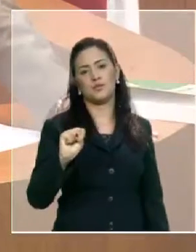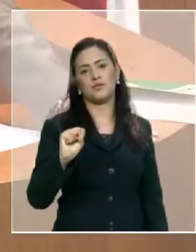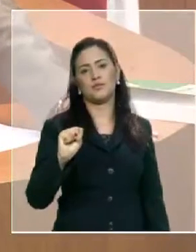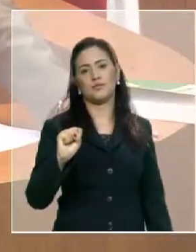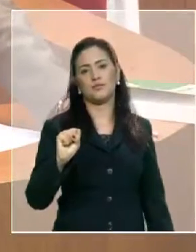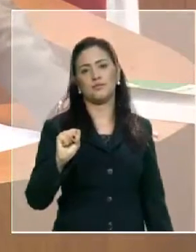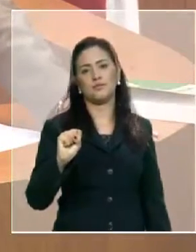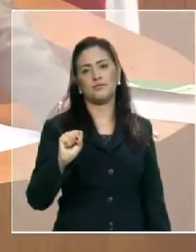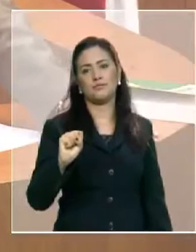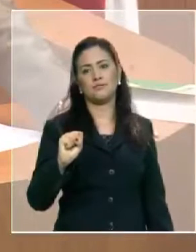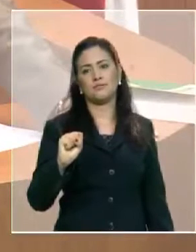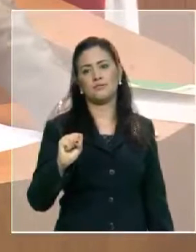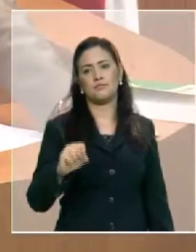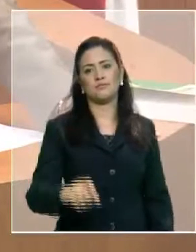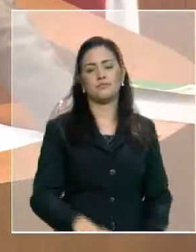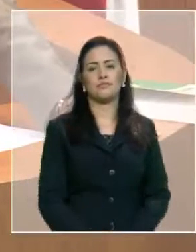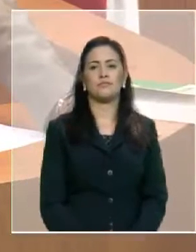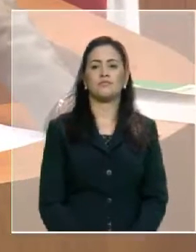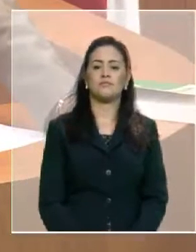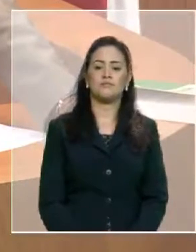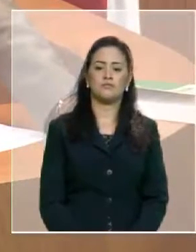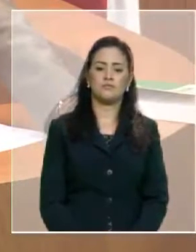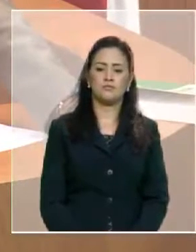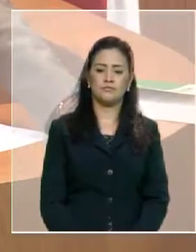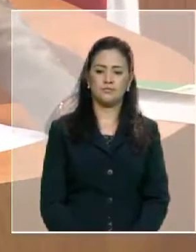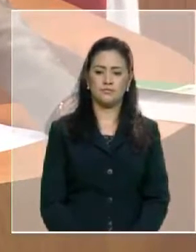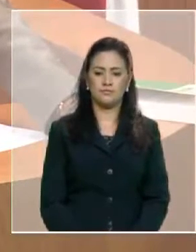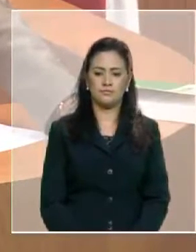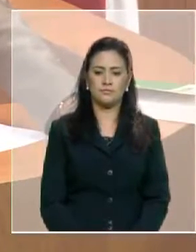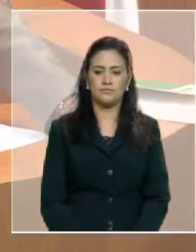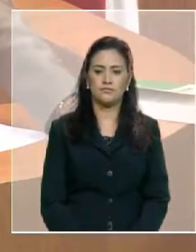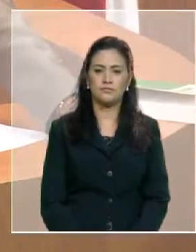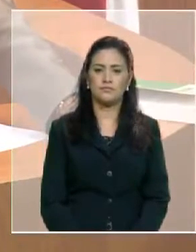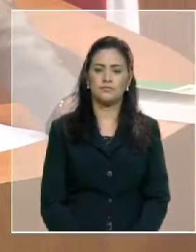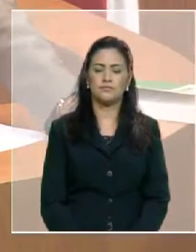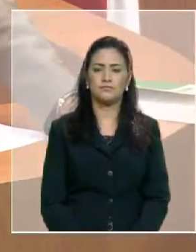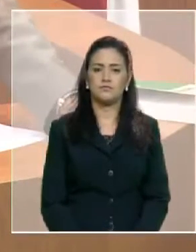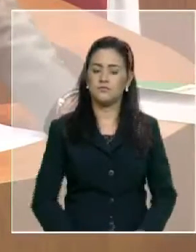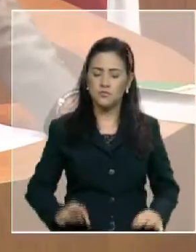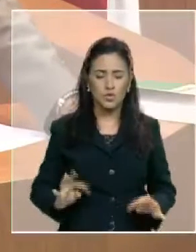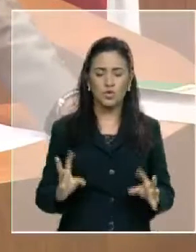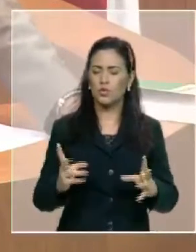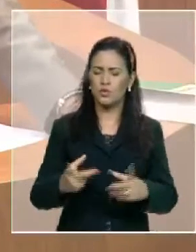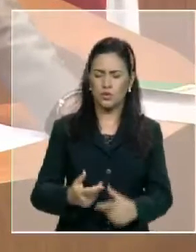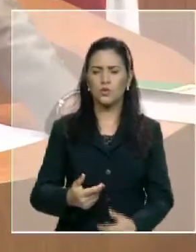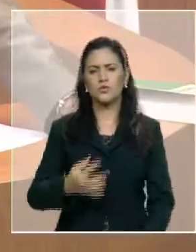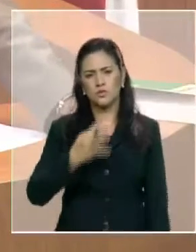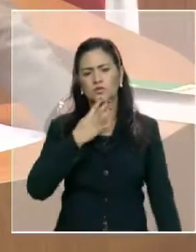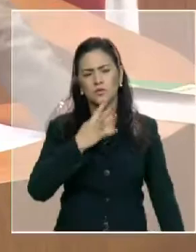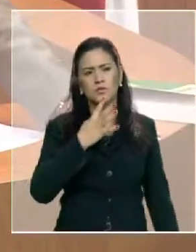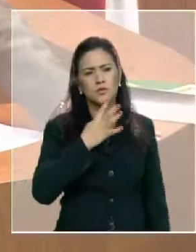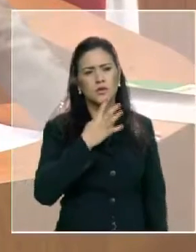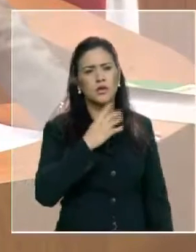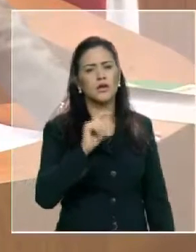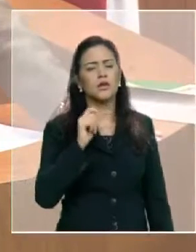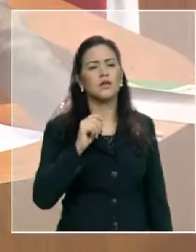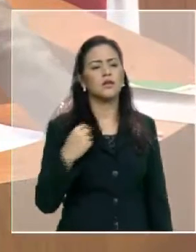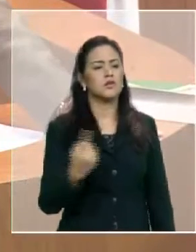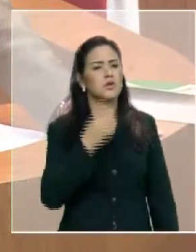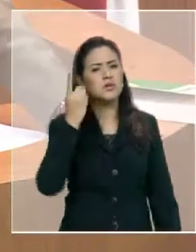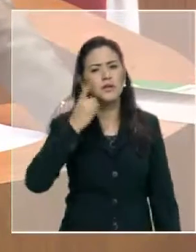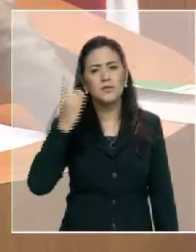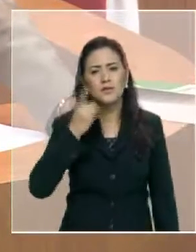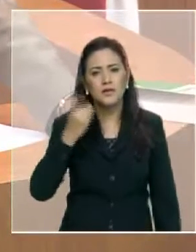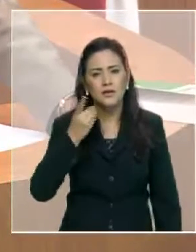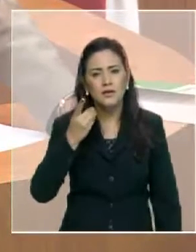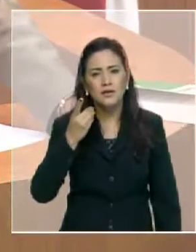votar. Todo mundo sabe aqui a insatisfação de nós, deputados, aqui com o governador Flávio Dino.